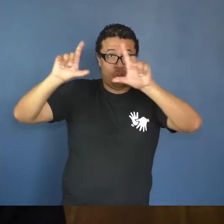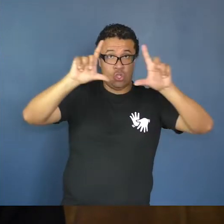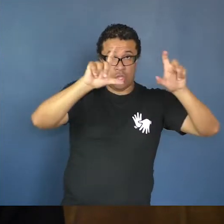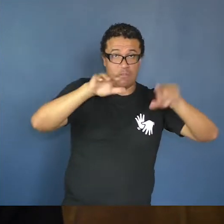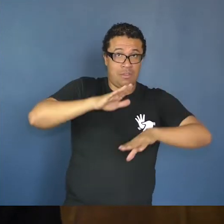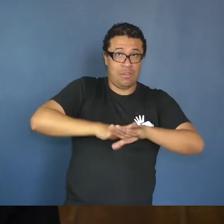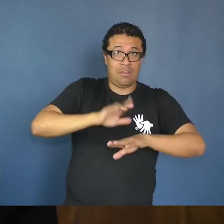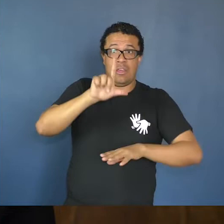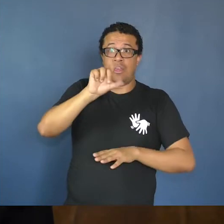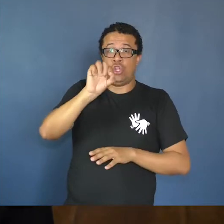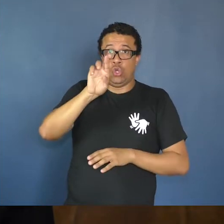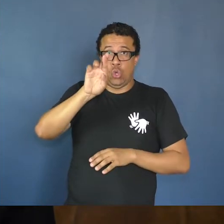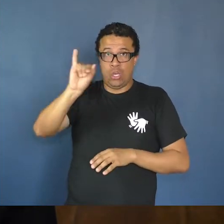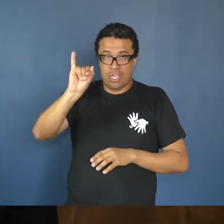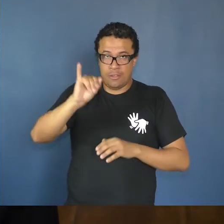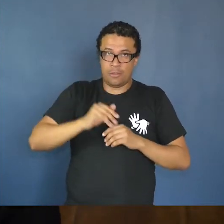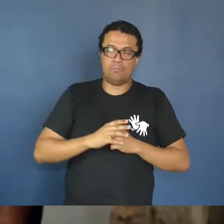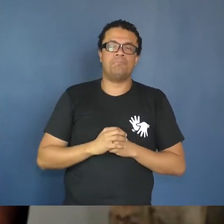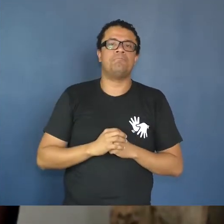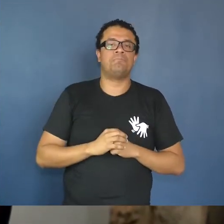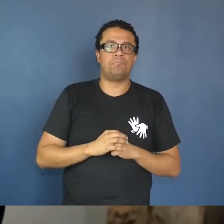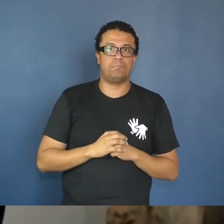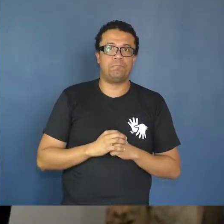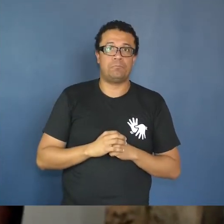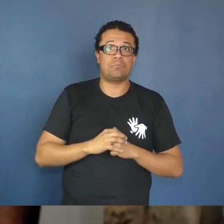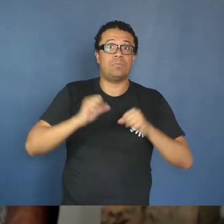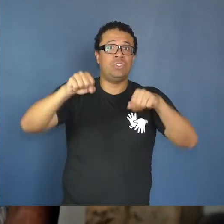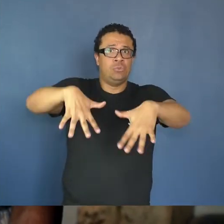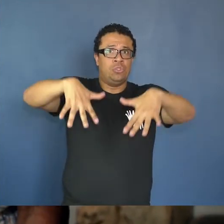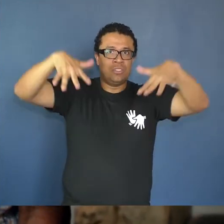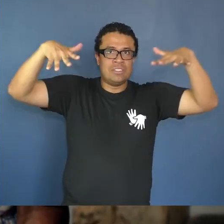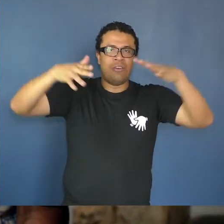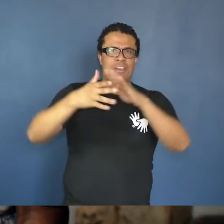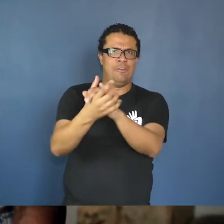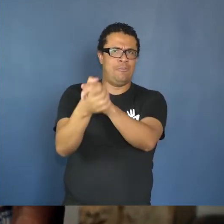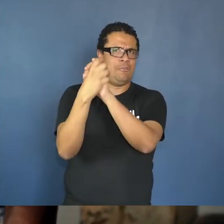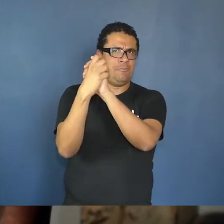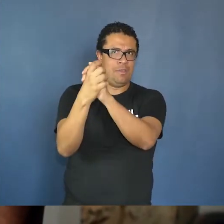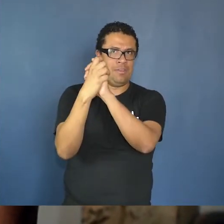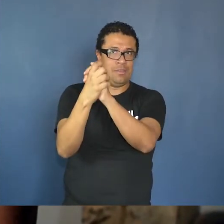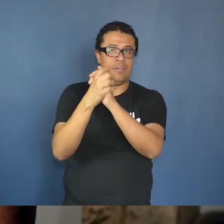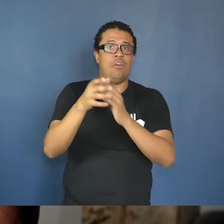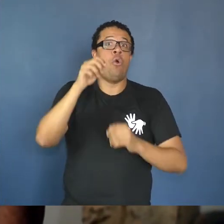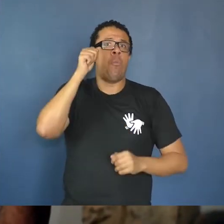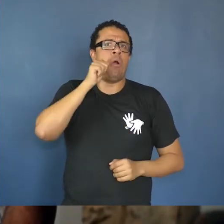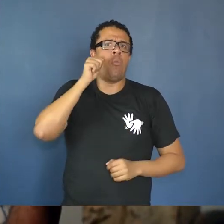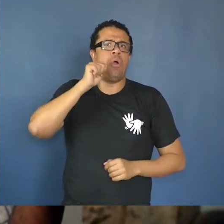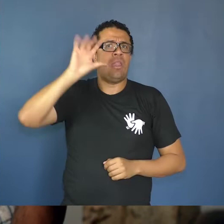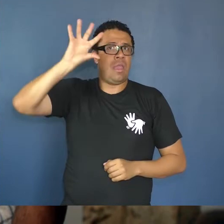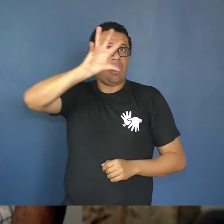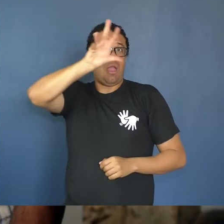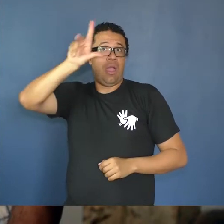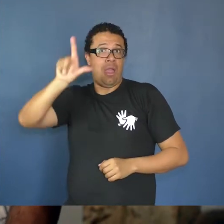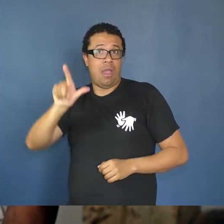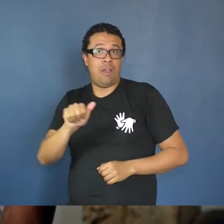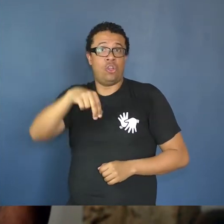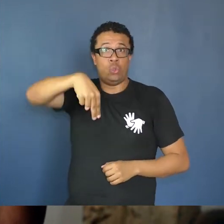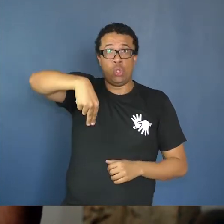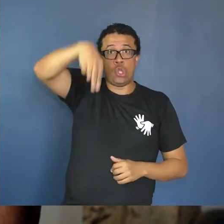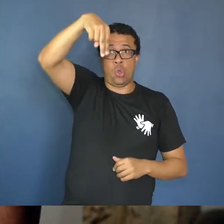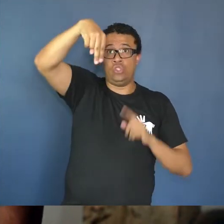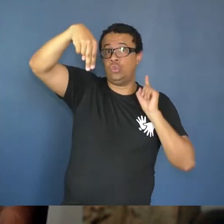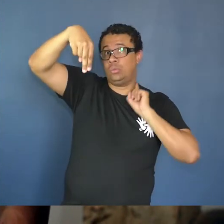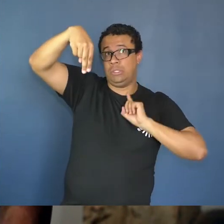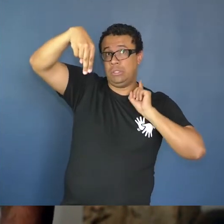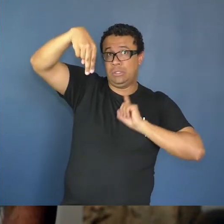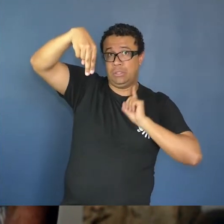através das fotografias do Lori. A exposição é uma homenagem mesmo, tá? A uma mulher negra do